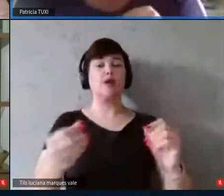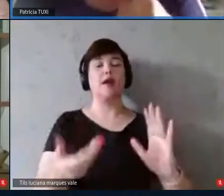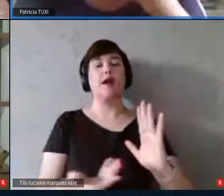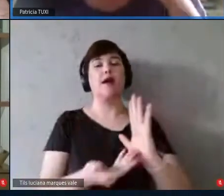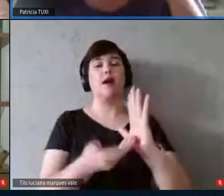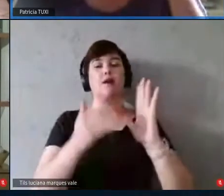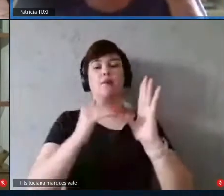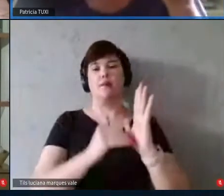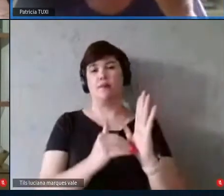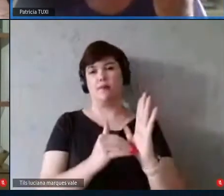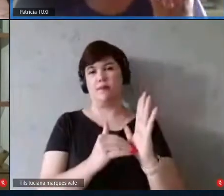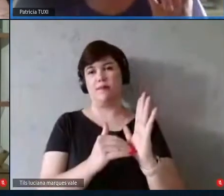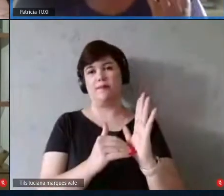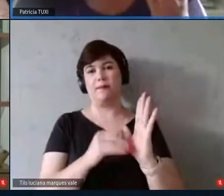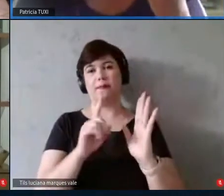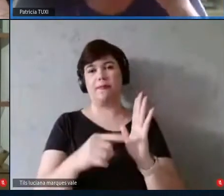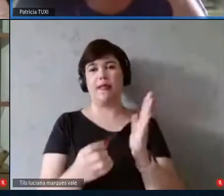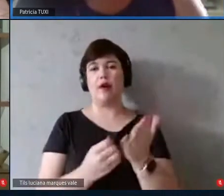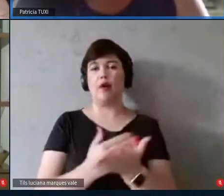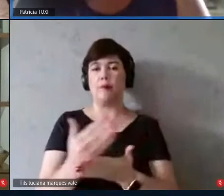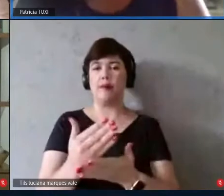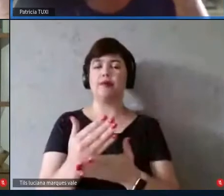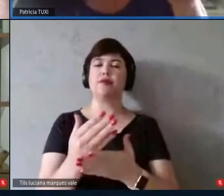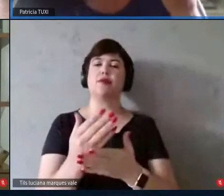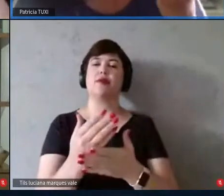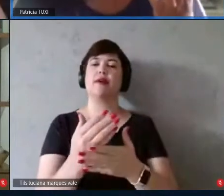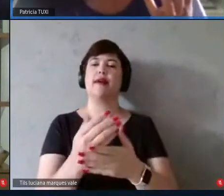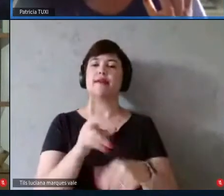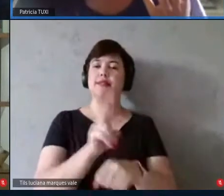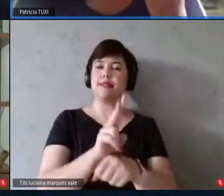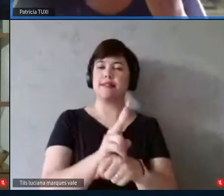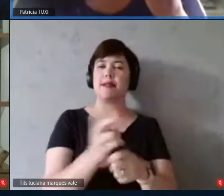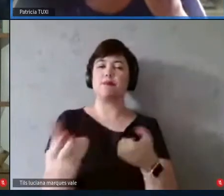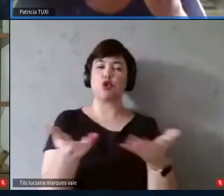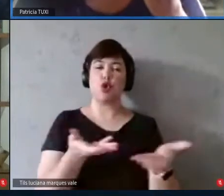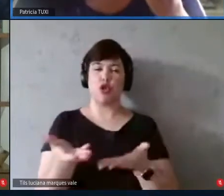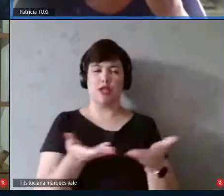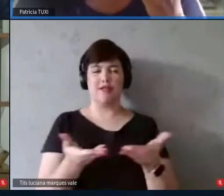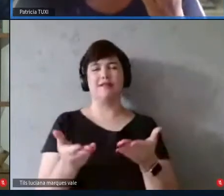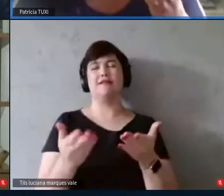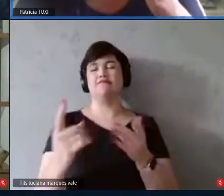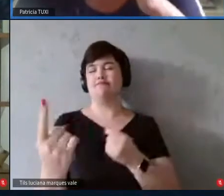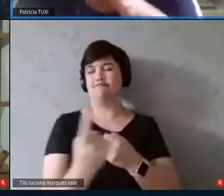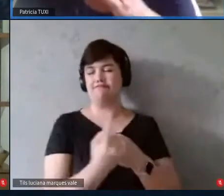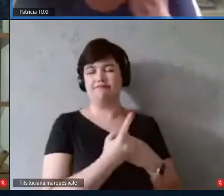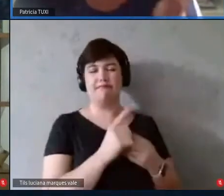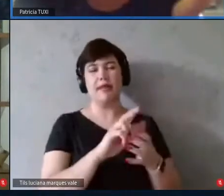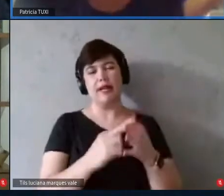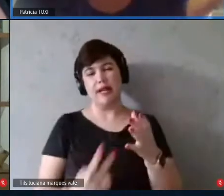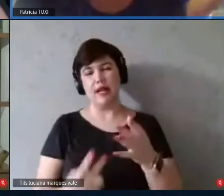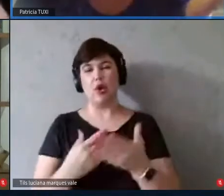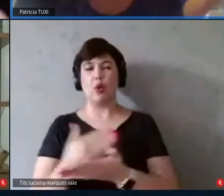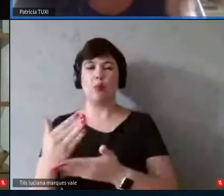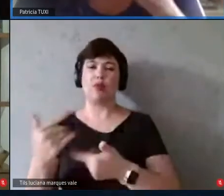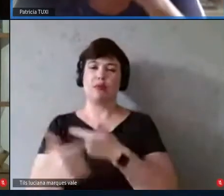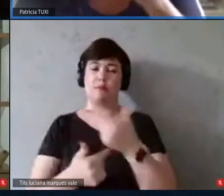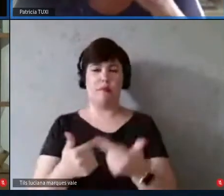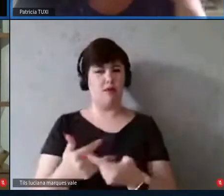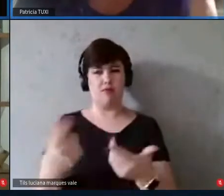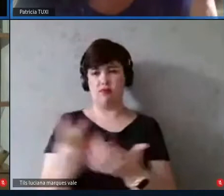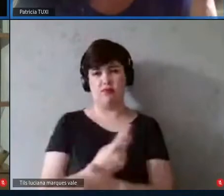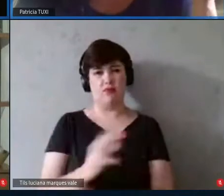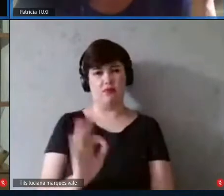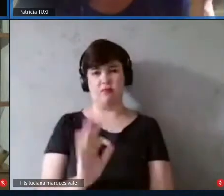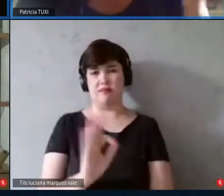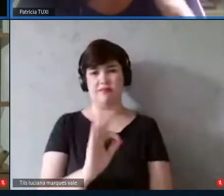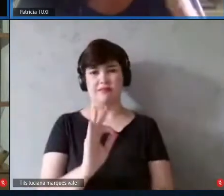todo. Foi quando passou a ter recepcionista bilíngue, quando começou a ter um trabalho que não acontece na TV Senado,